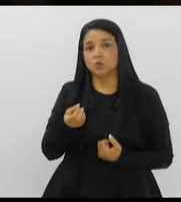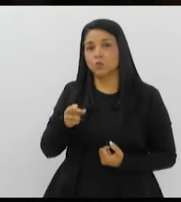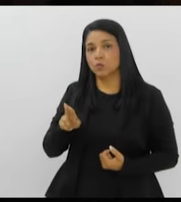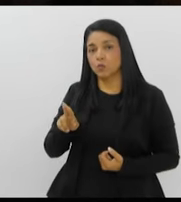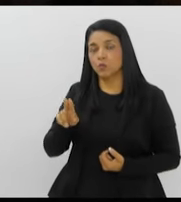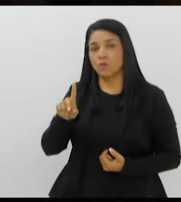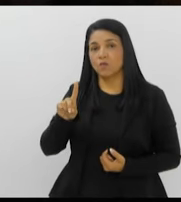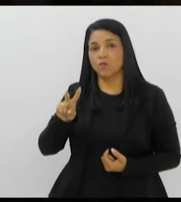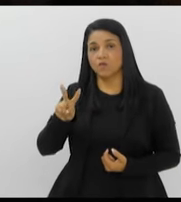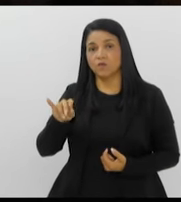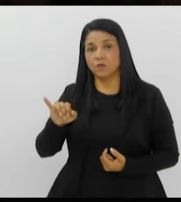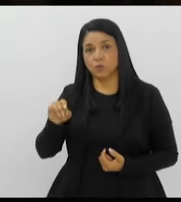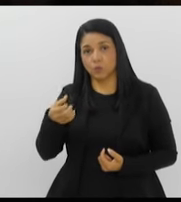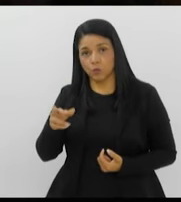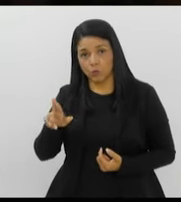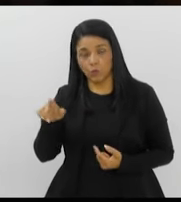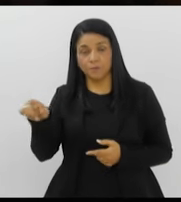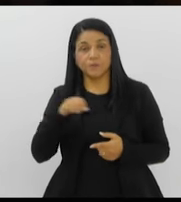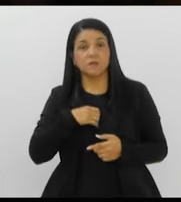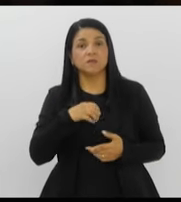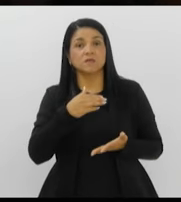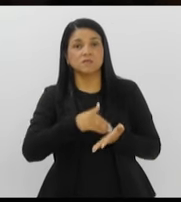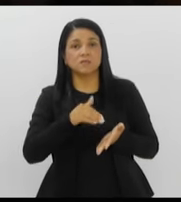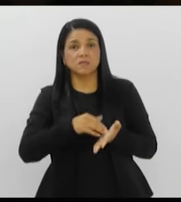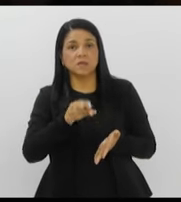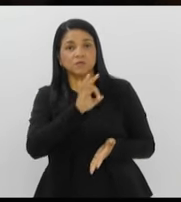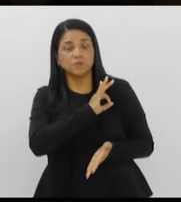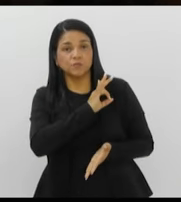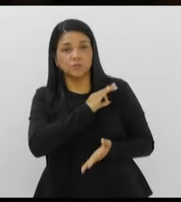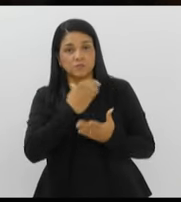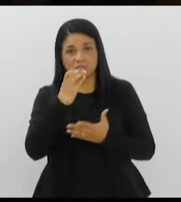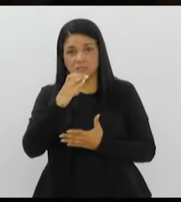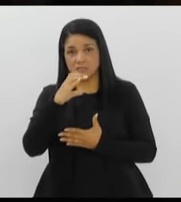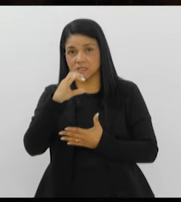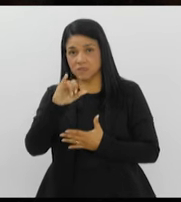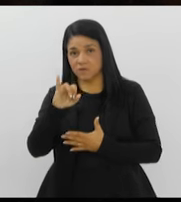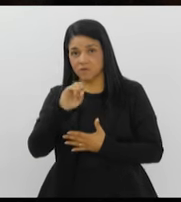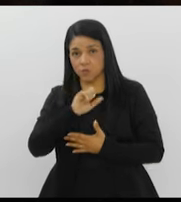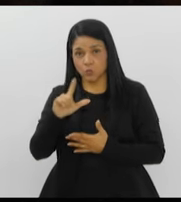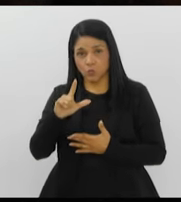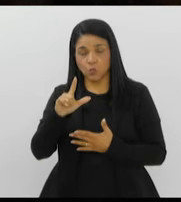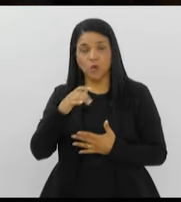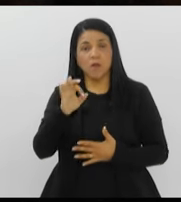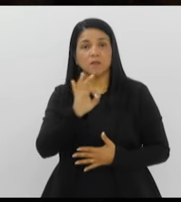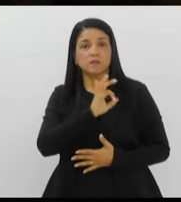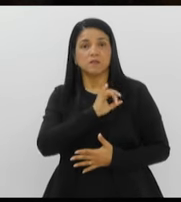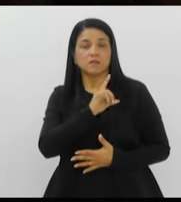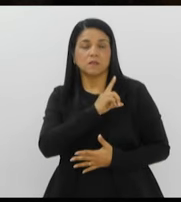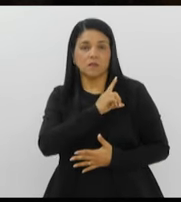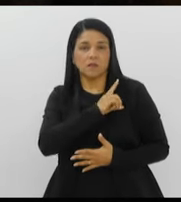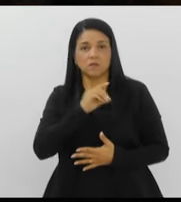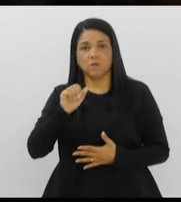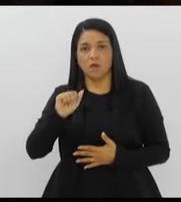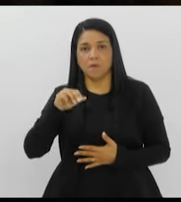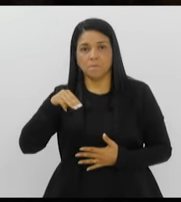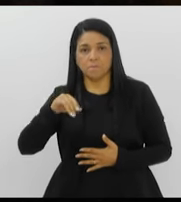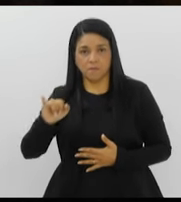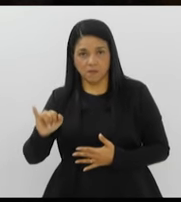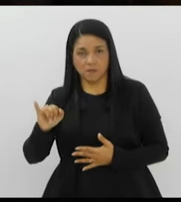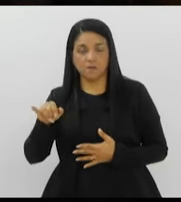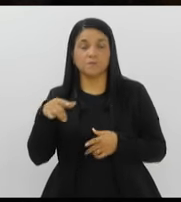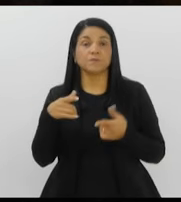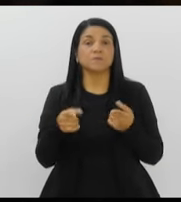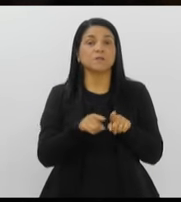Santos. Secretário de Polícia Civil, meu caro delegado Amin. Secretário